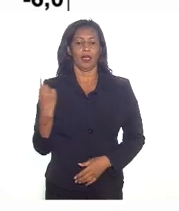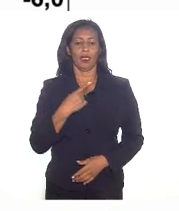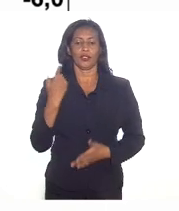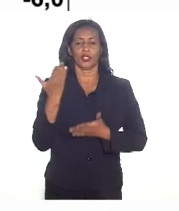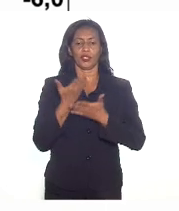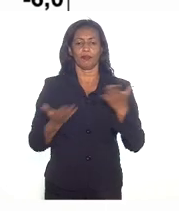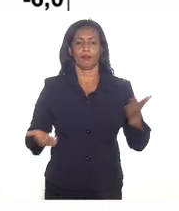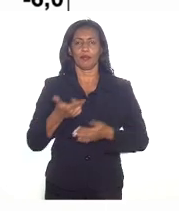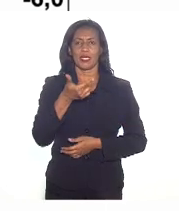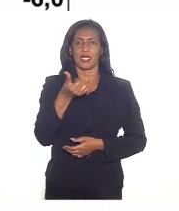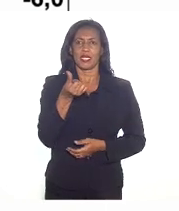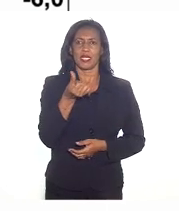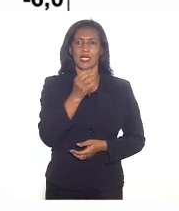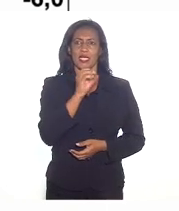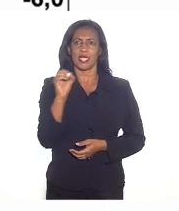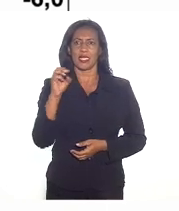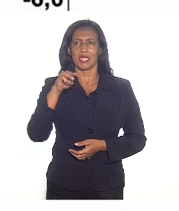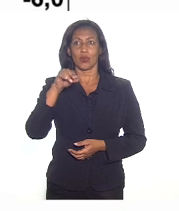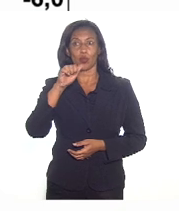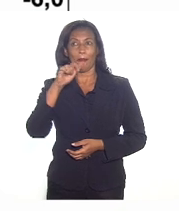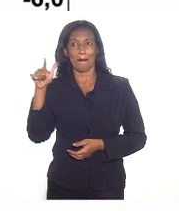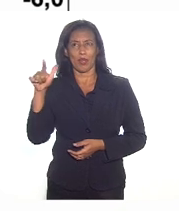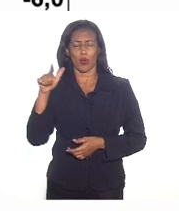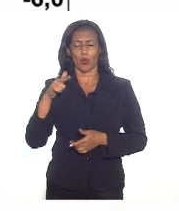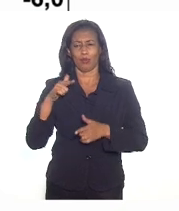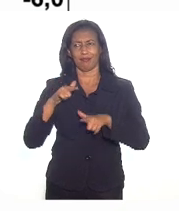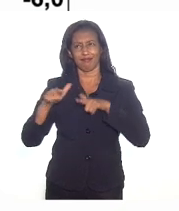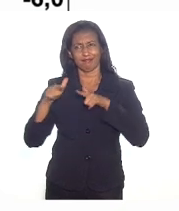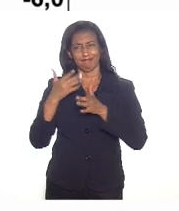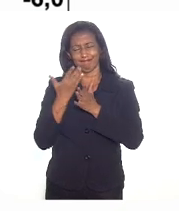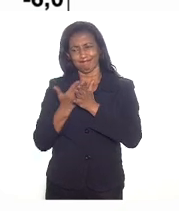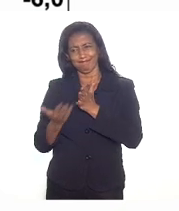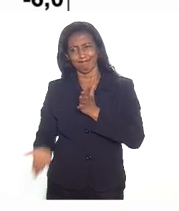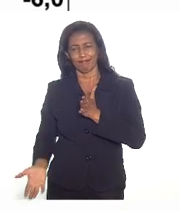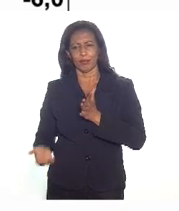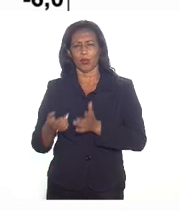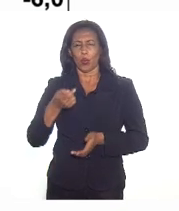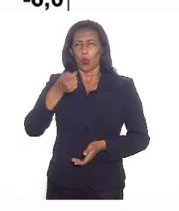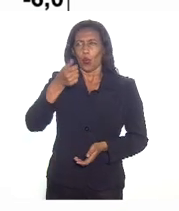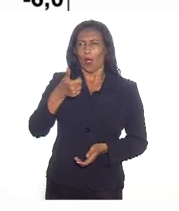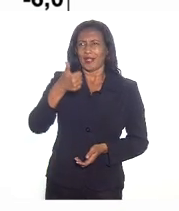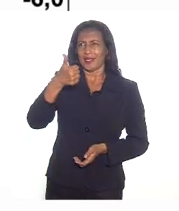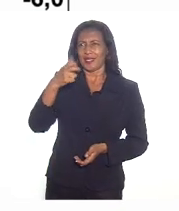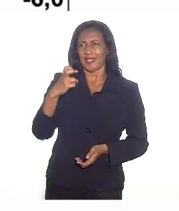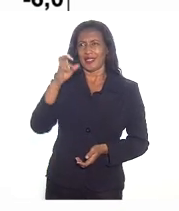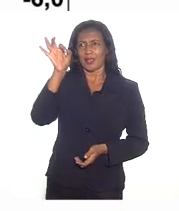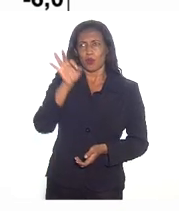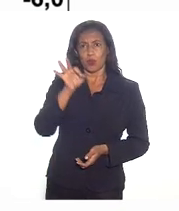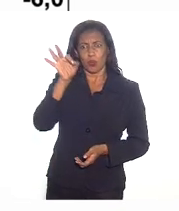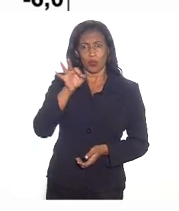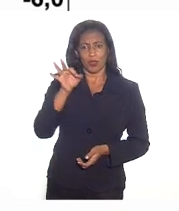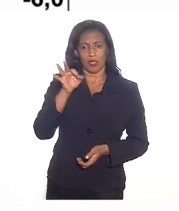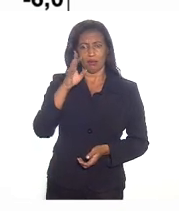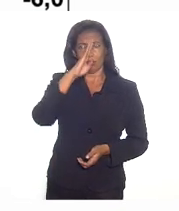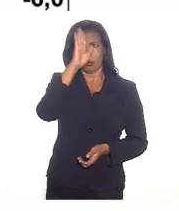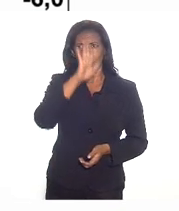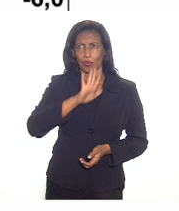quase 600 mil empregos, tá certo? Uma queda de quase 15%, enquanto no Brasil essa queda